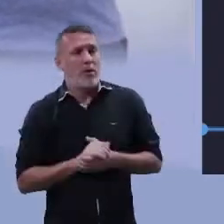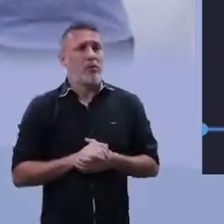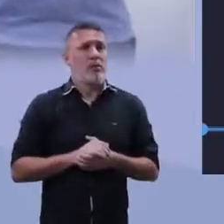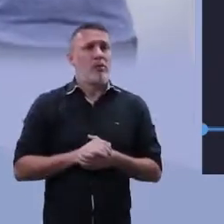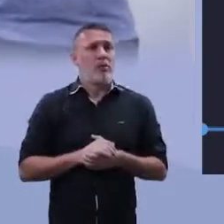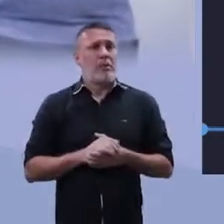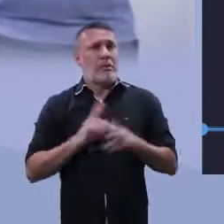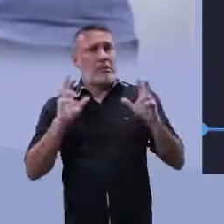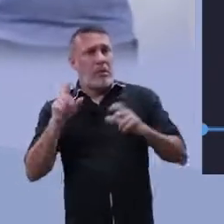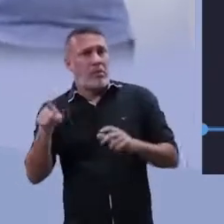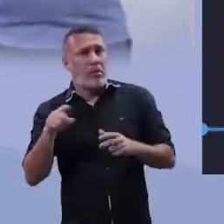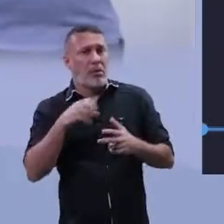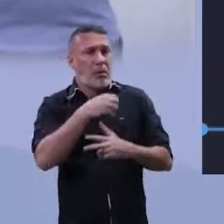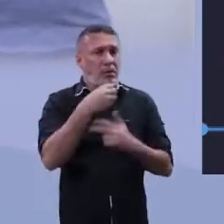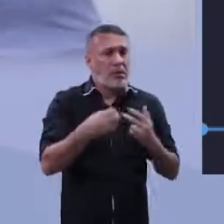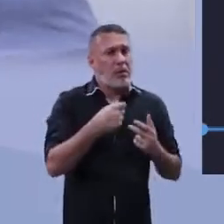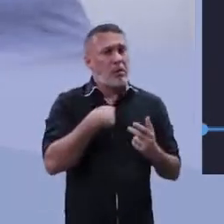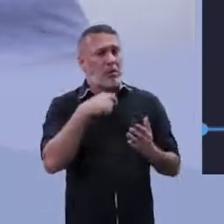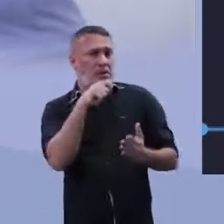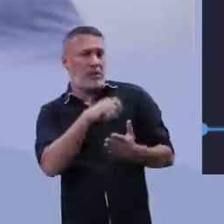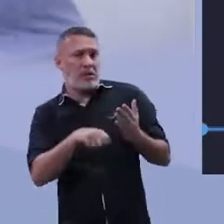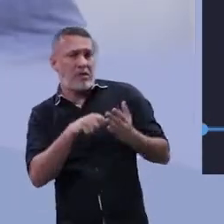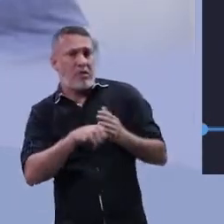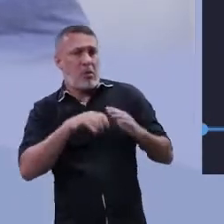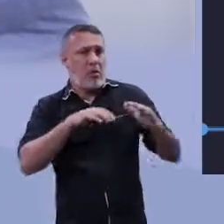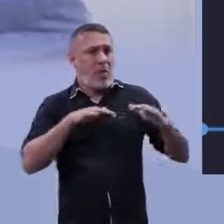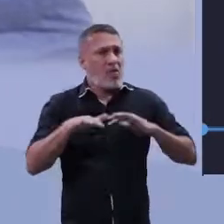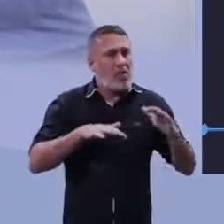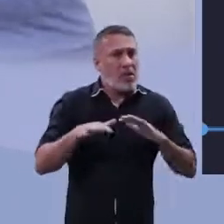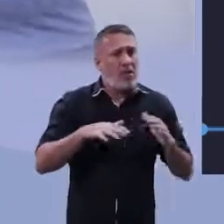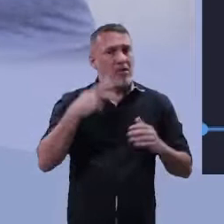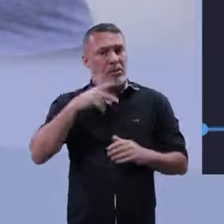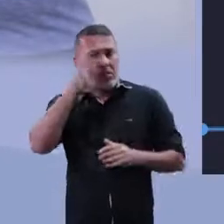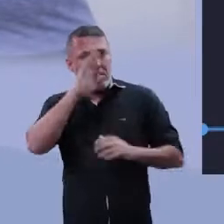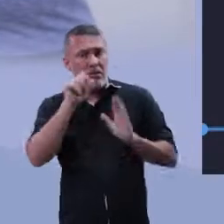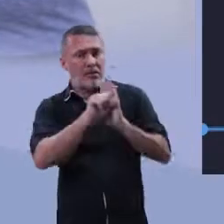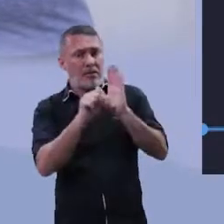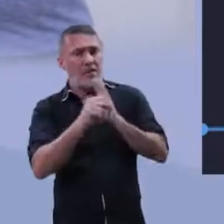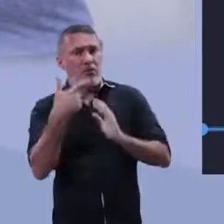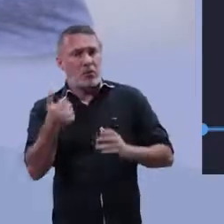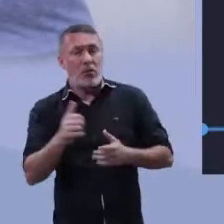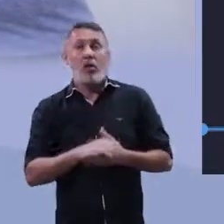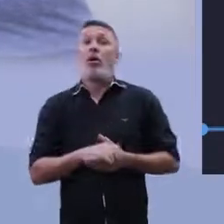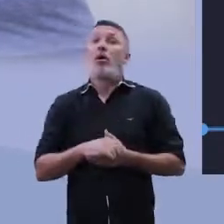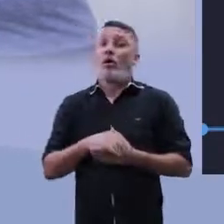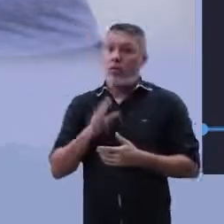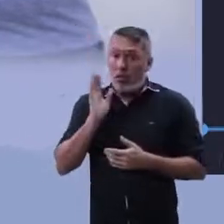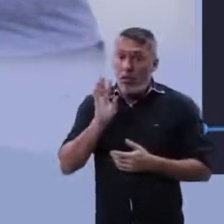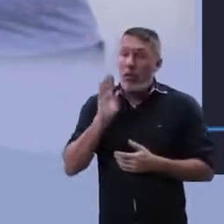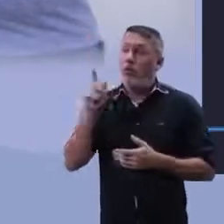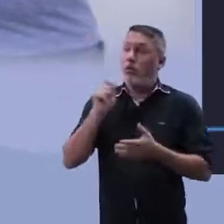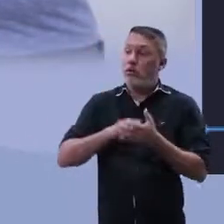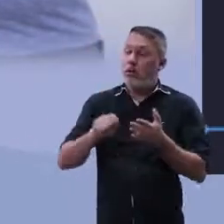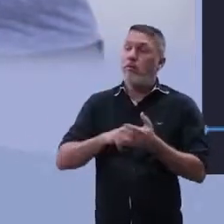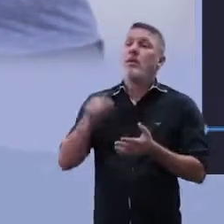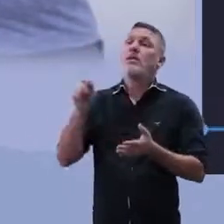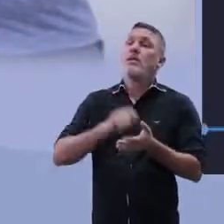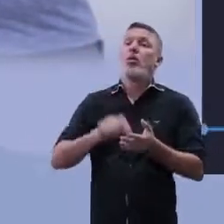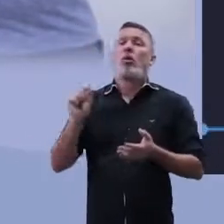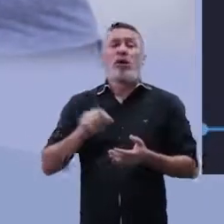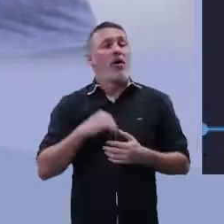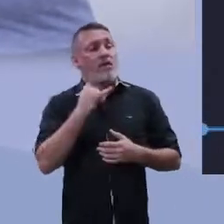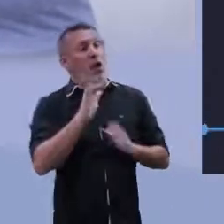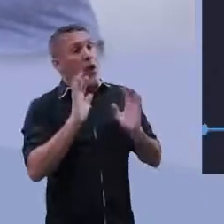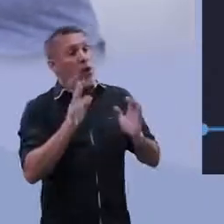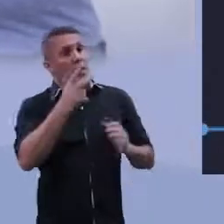chegaram, eu escrevi sobre movimento imigratório no Brasil no século XXI. Eu falei, que legal. O que você